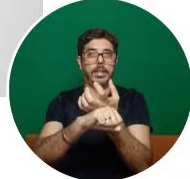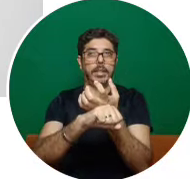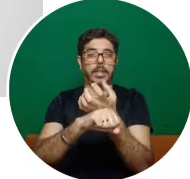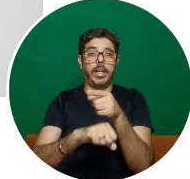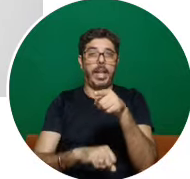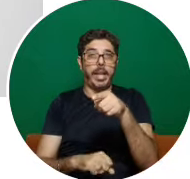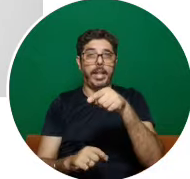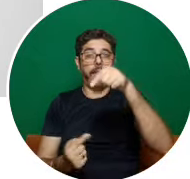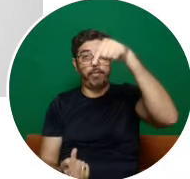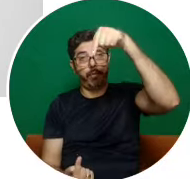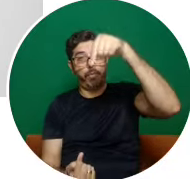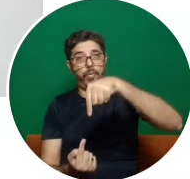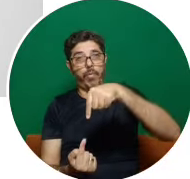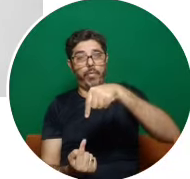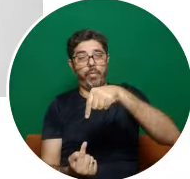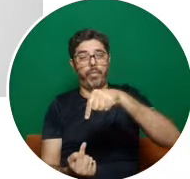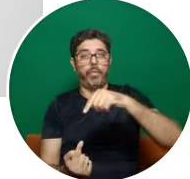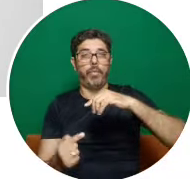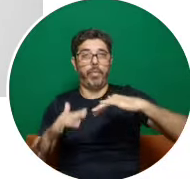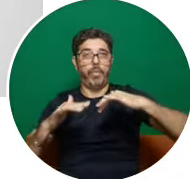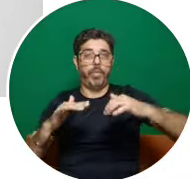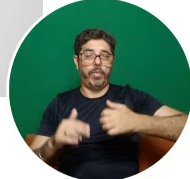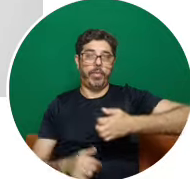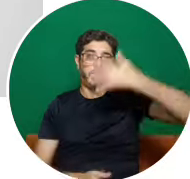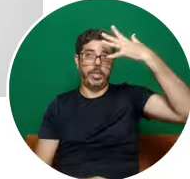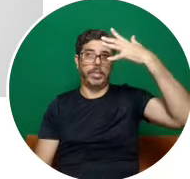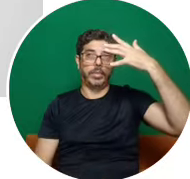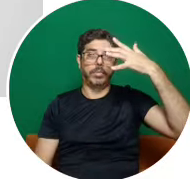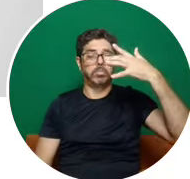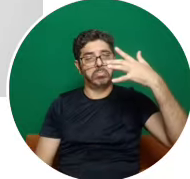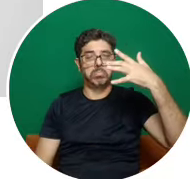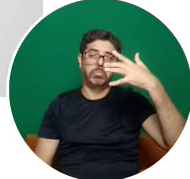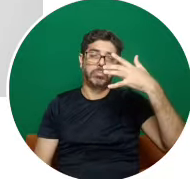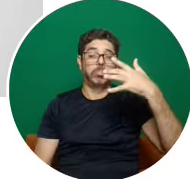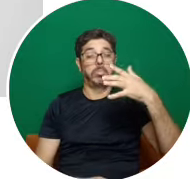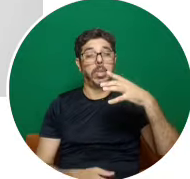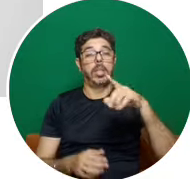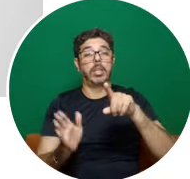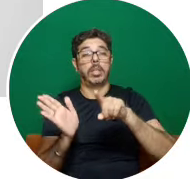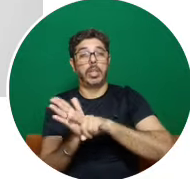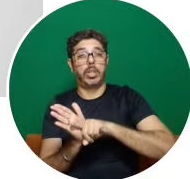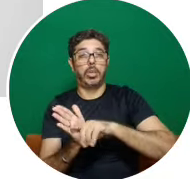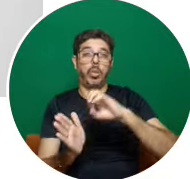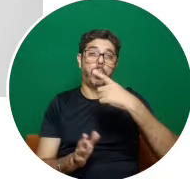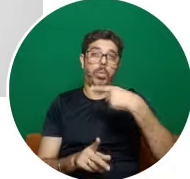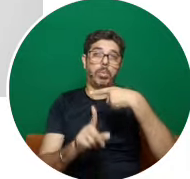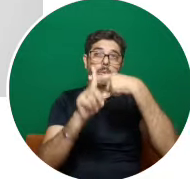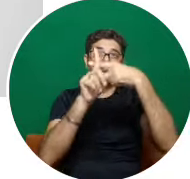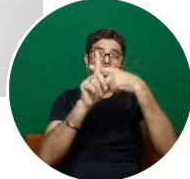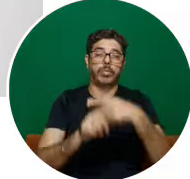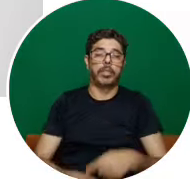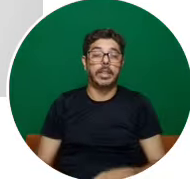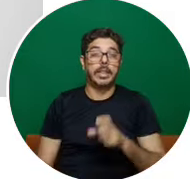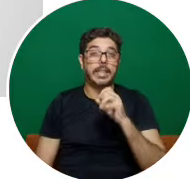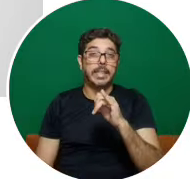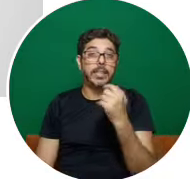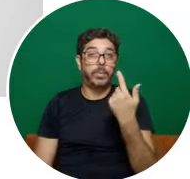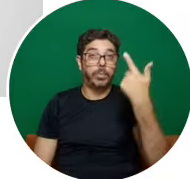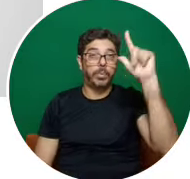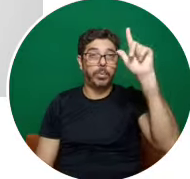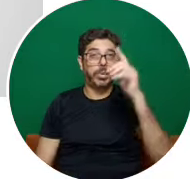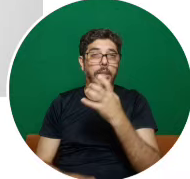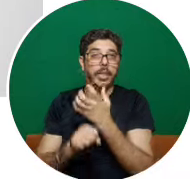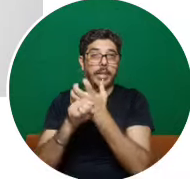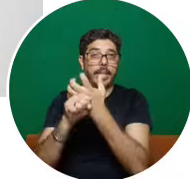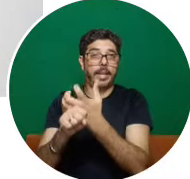diferença de potencial entre elas. Para essa situação, se uma carga pontual for solta neste campo elétrico, ela vai ser acelerada